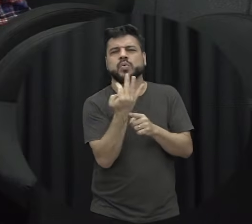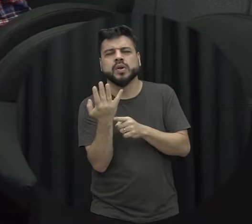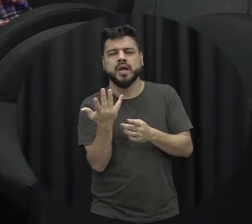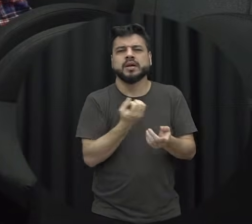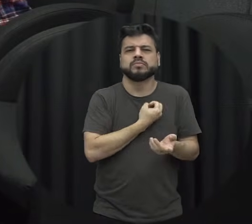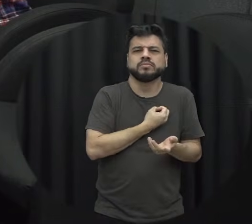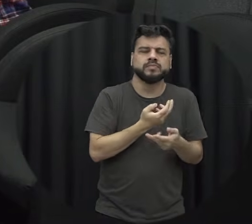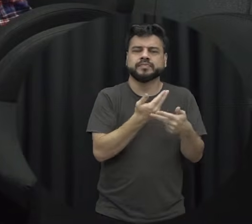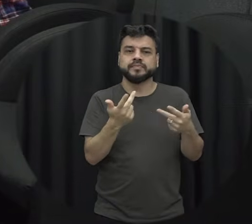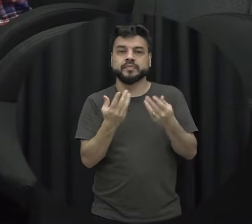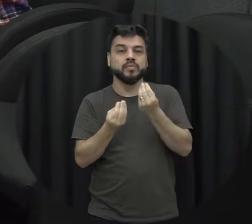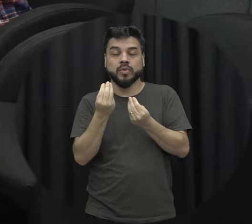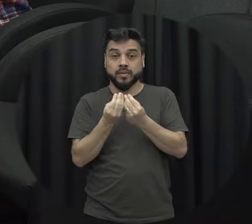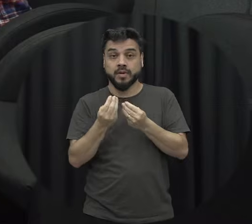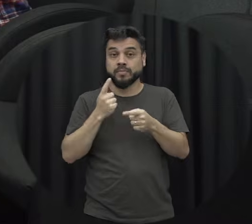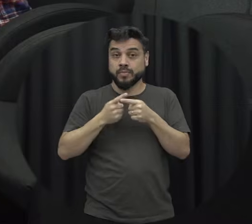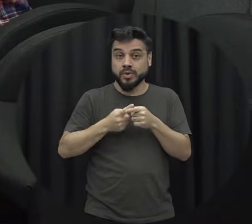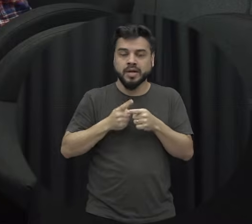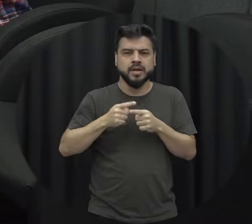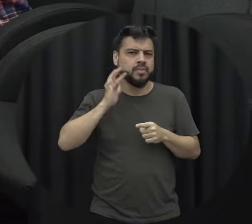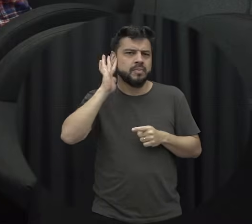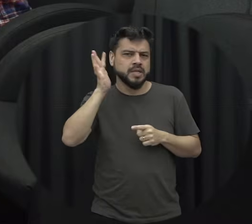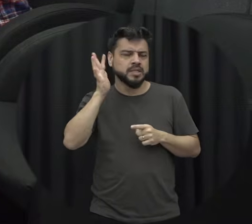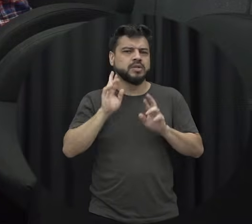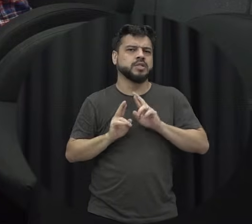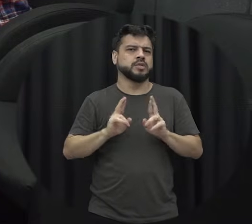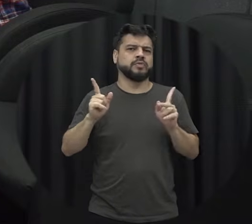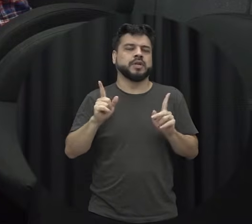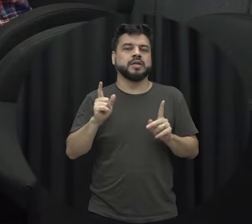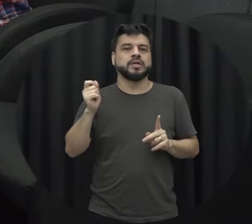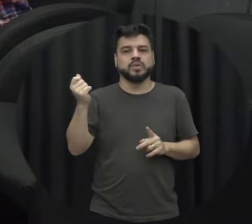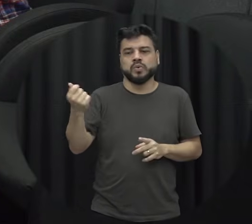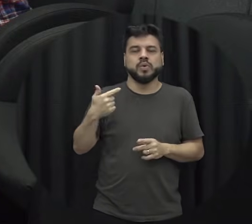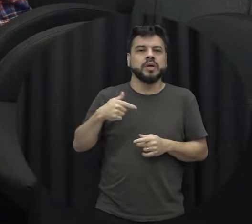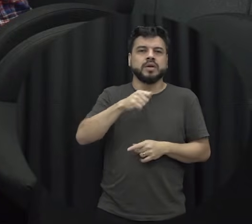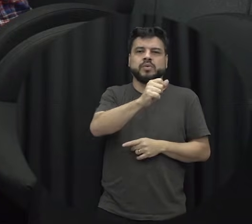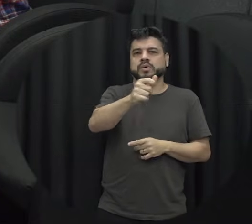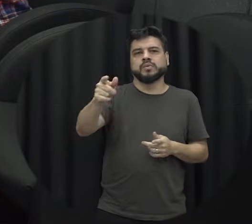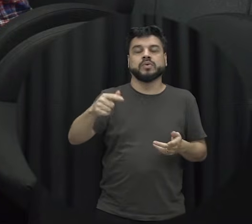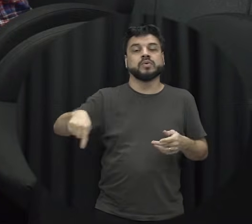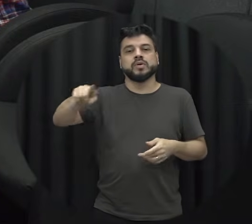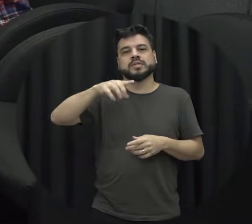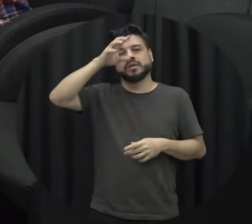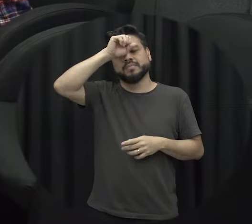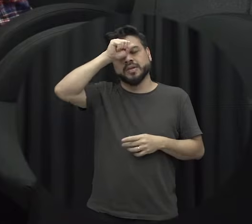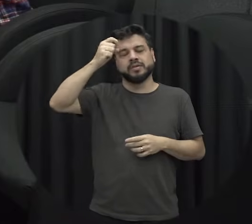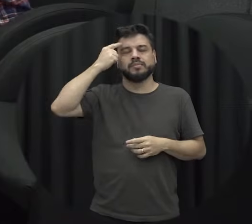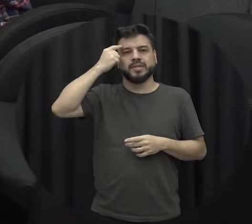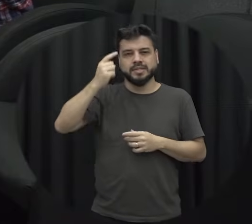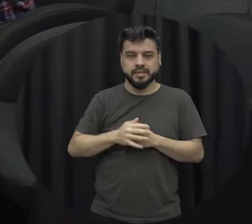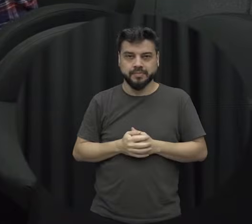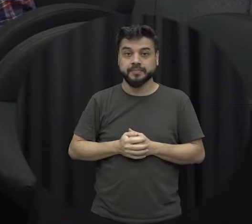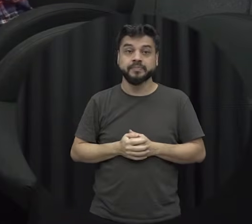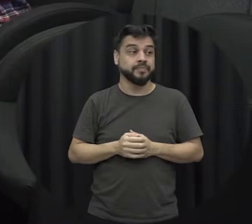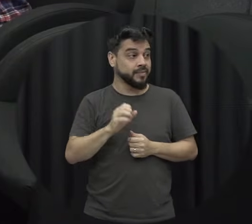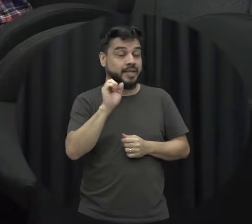Porque eu imagino que seja diferente de como nós fomos aprendemos a pensar, né? Pois